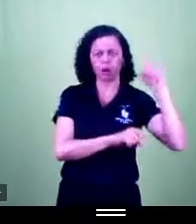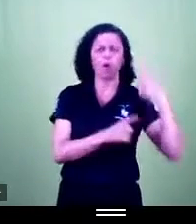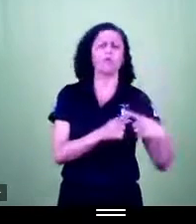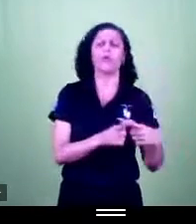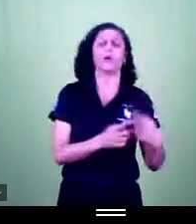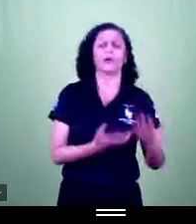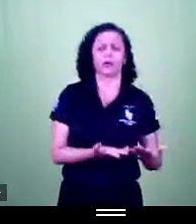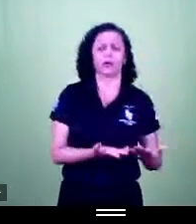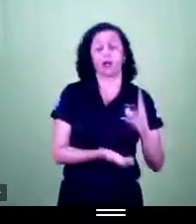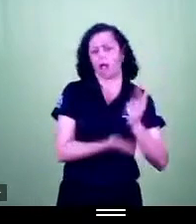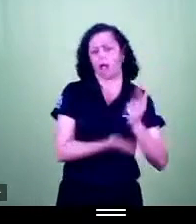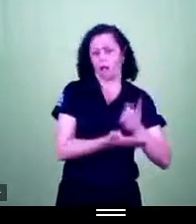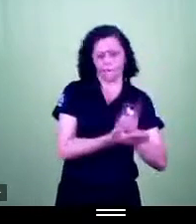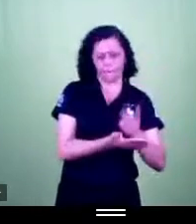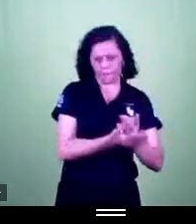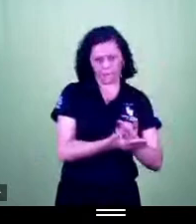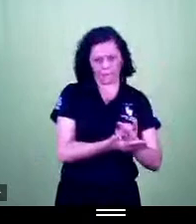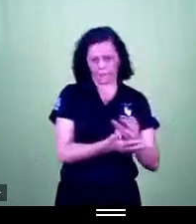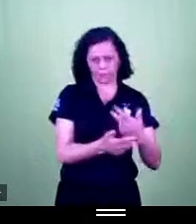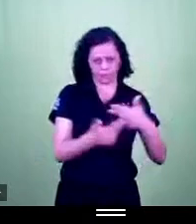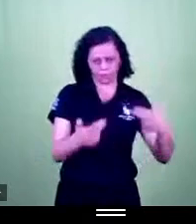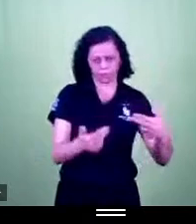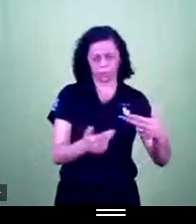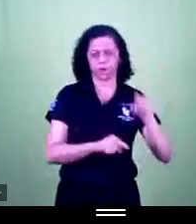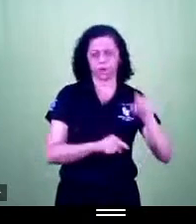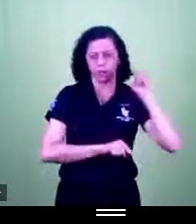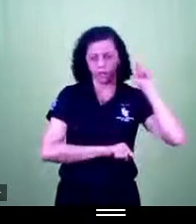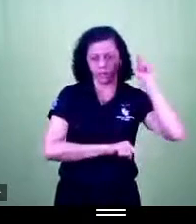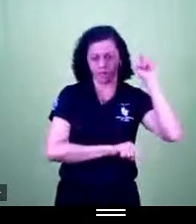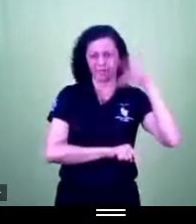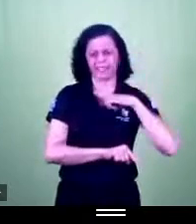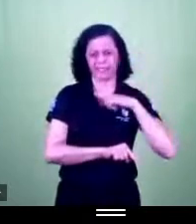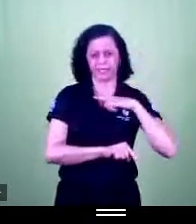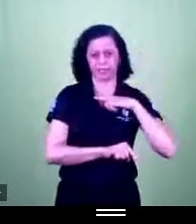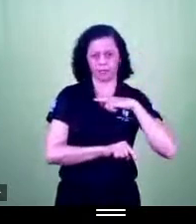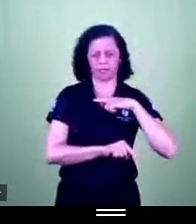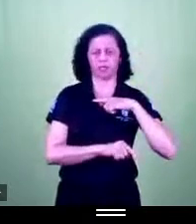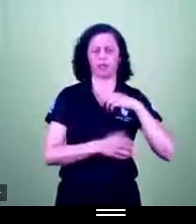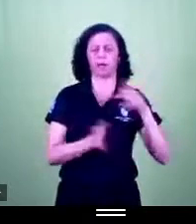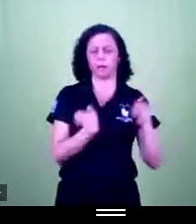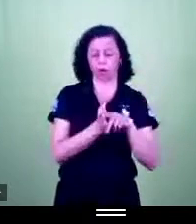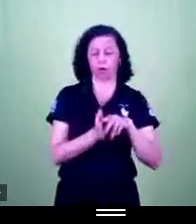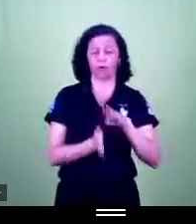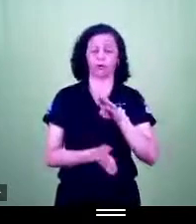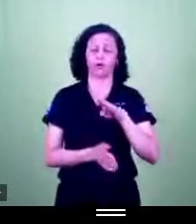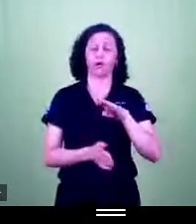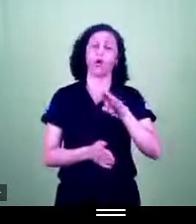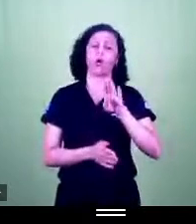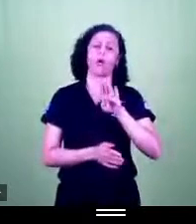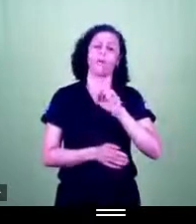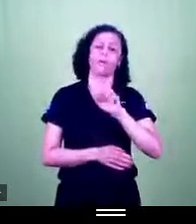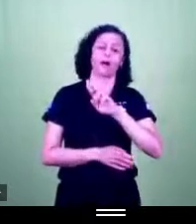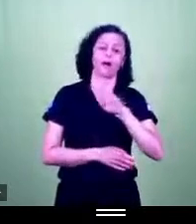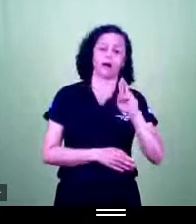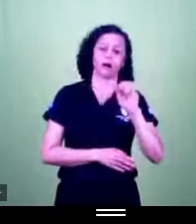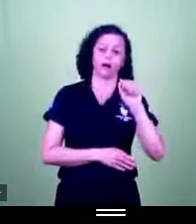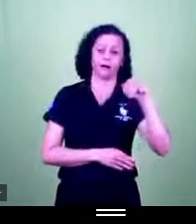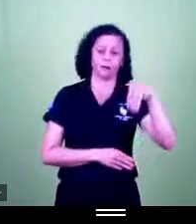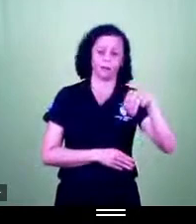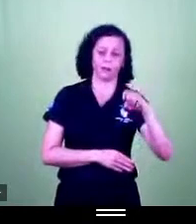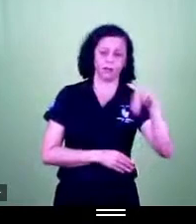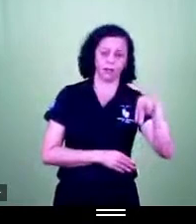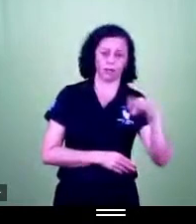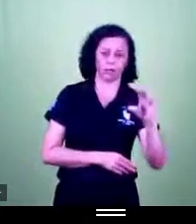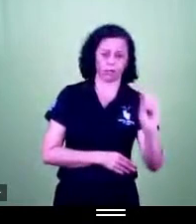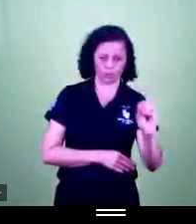é o mesmo ponto aqui da R3. Ó. Eu tenho um barramento que eu resumi por uma bolinha aqui, mas que